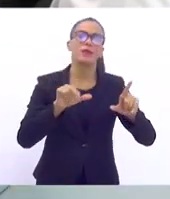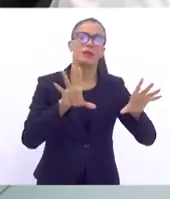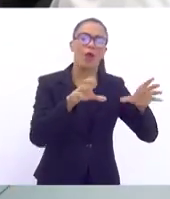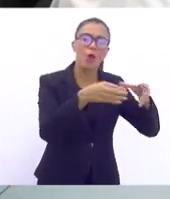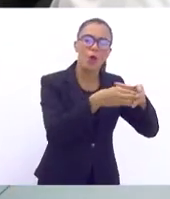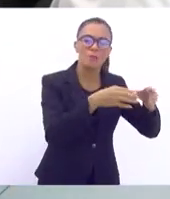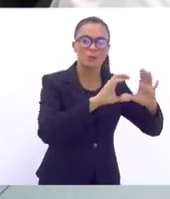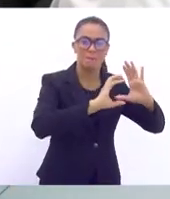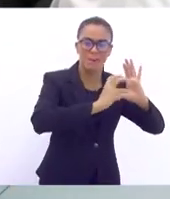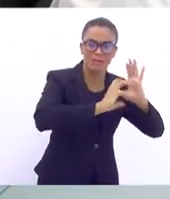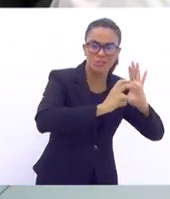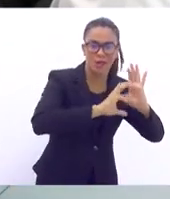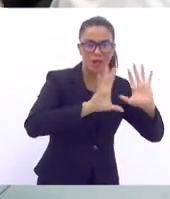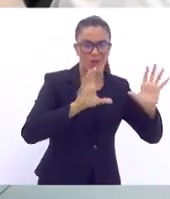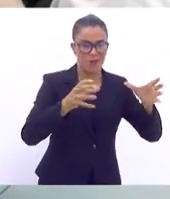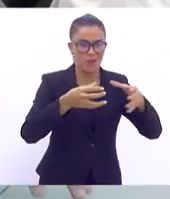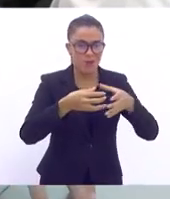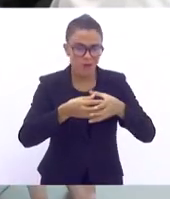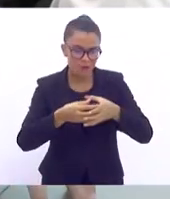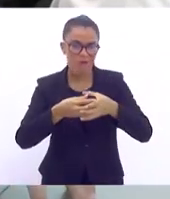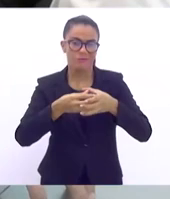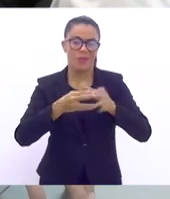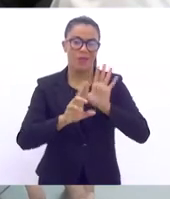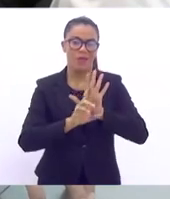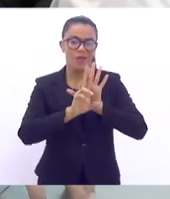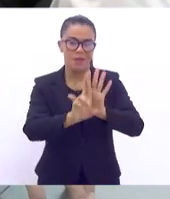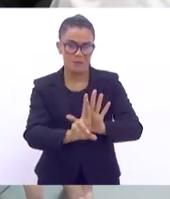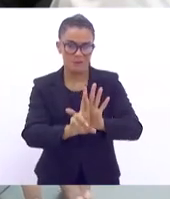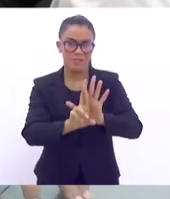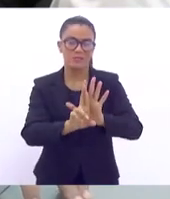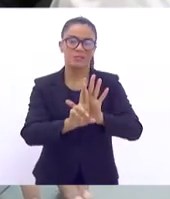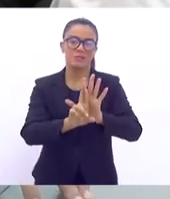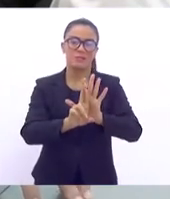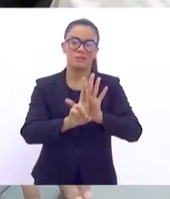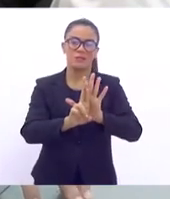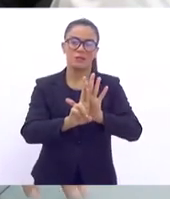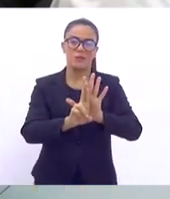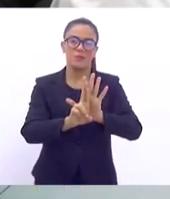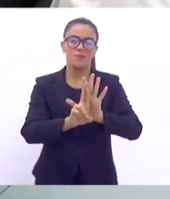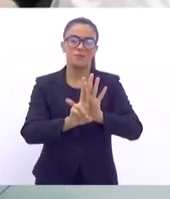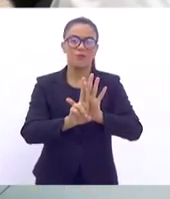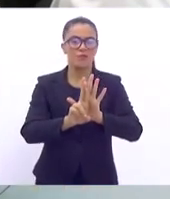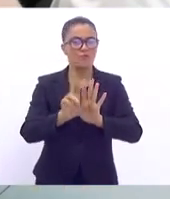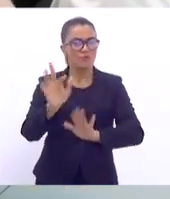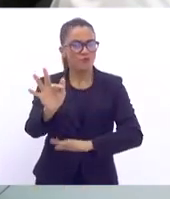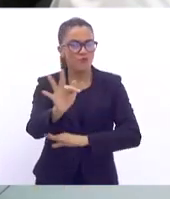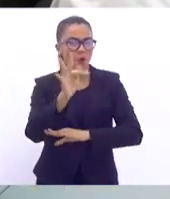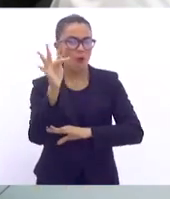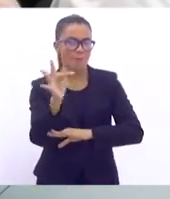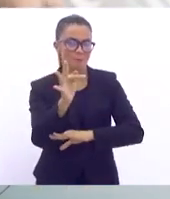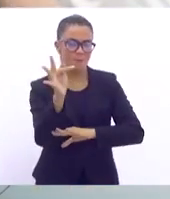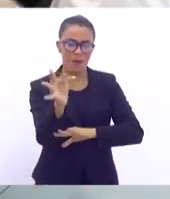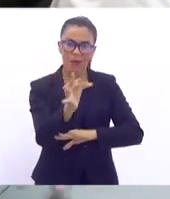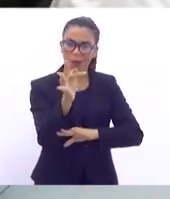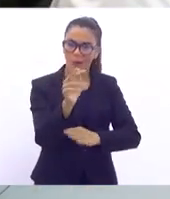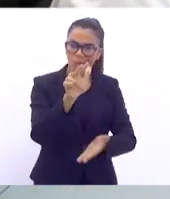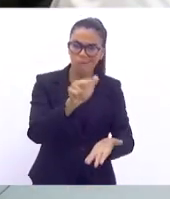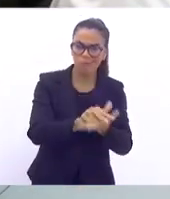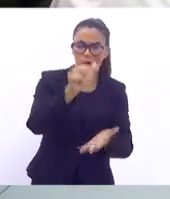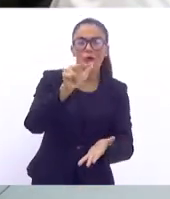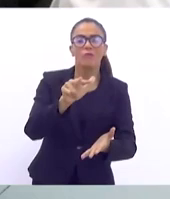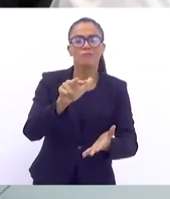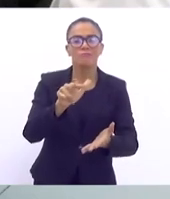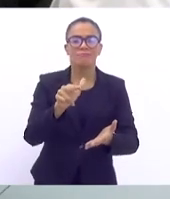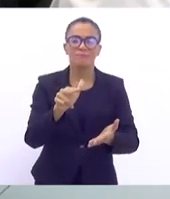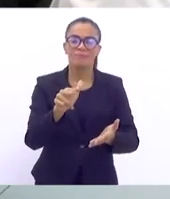partidária diferente da representação formal e proporcional de parlamentares junto